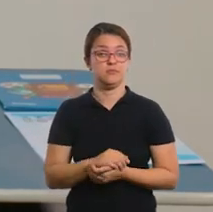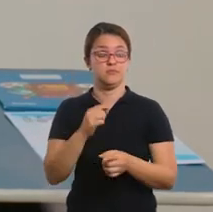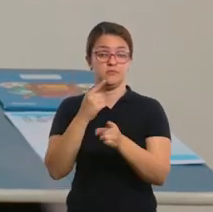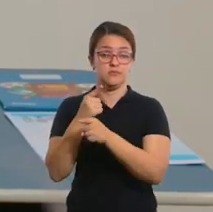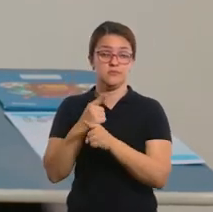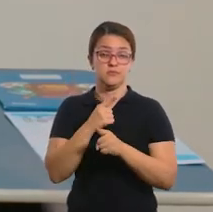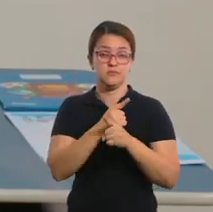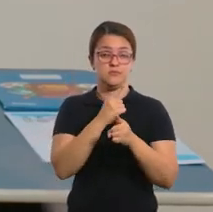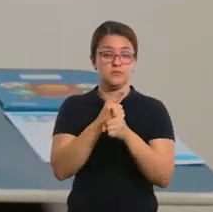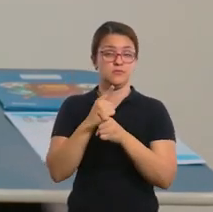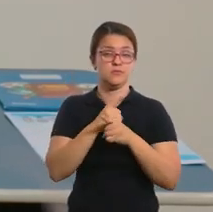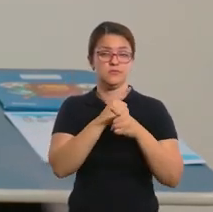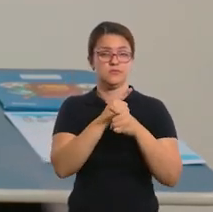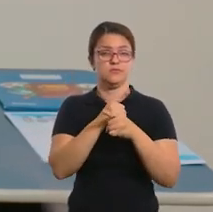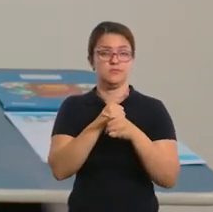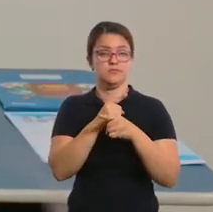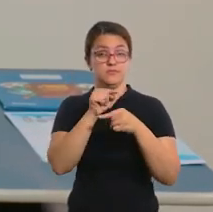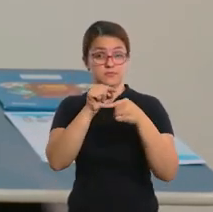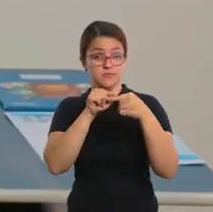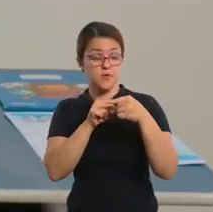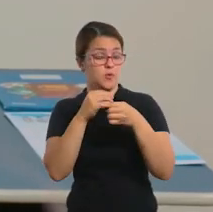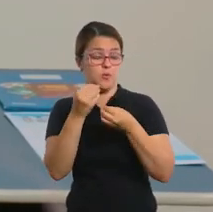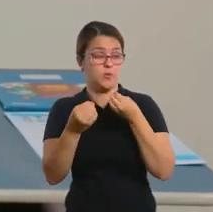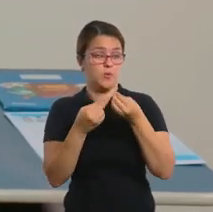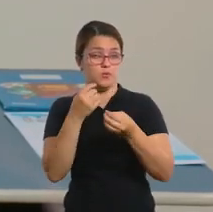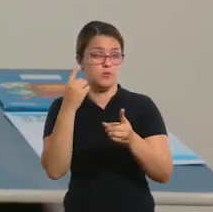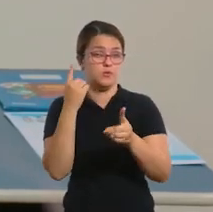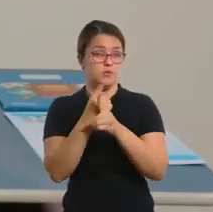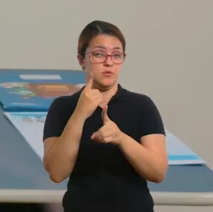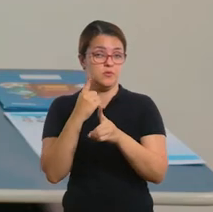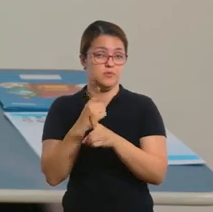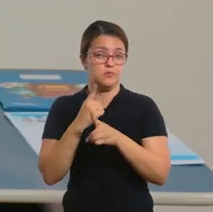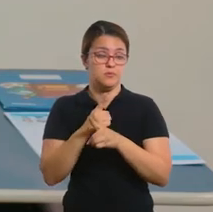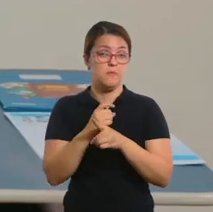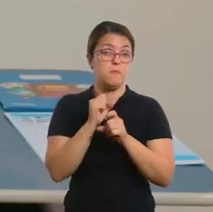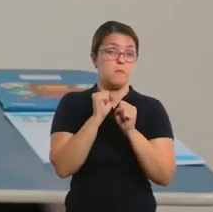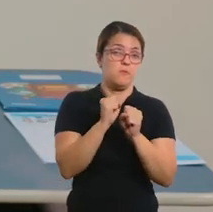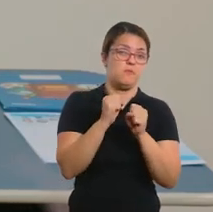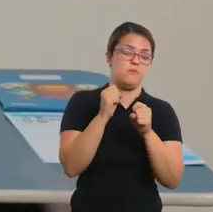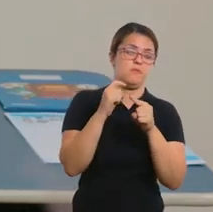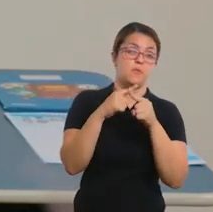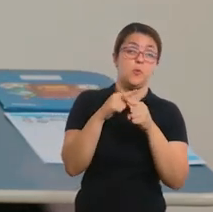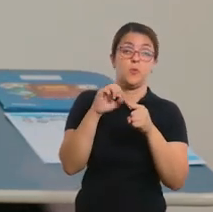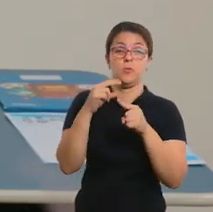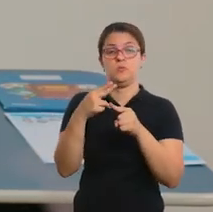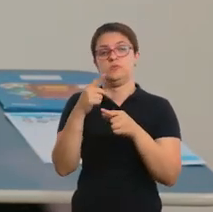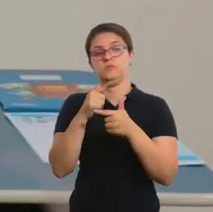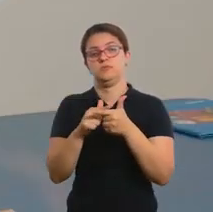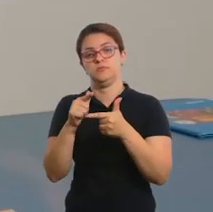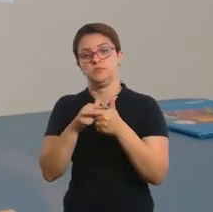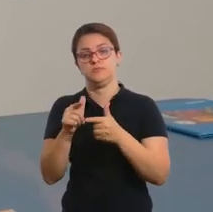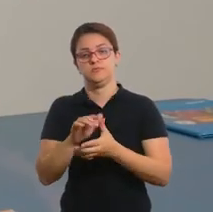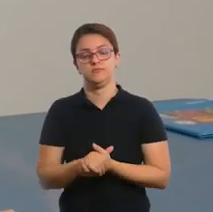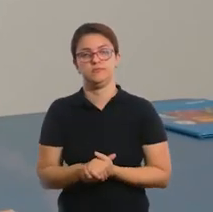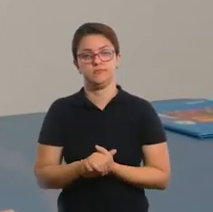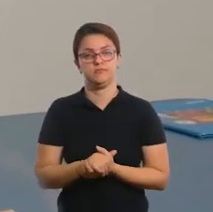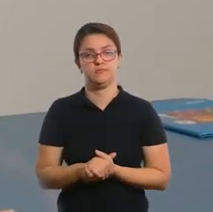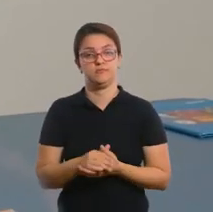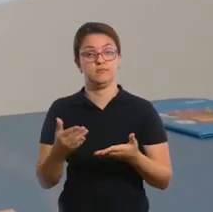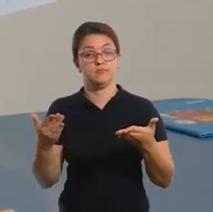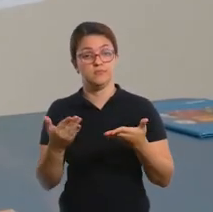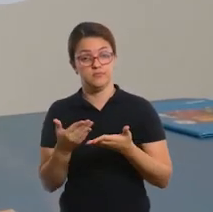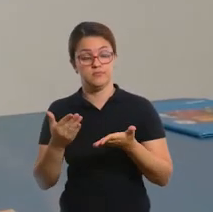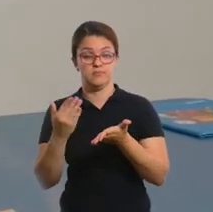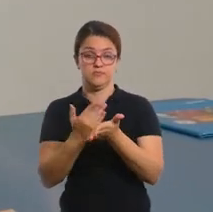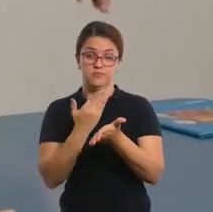vocês encontrarem as frações equivalentes, vocês podem multiplicar ou dividir. Agora vocês